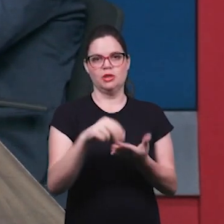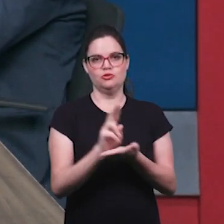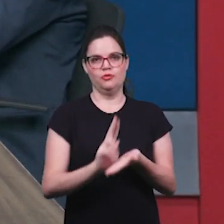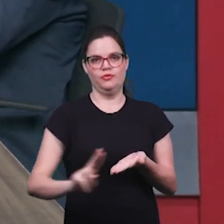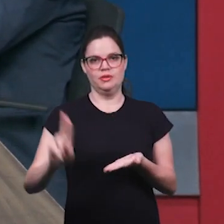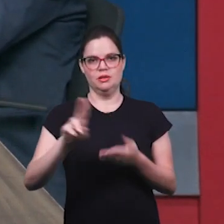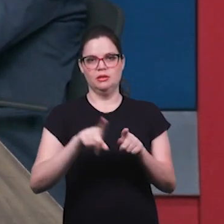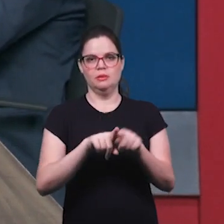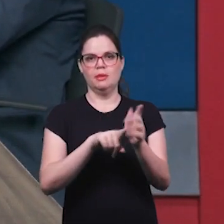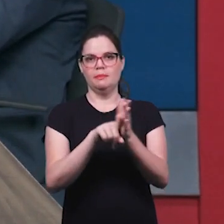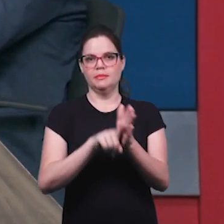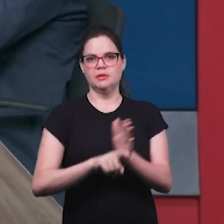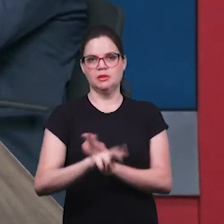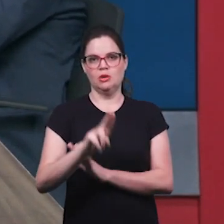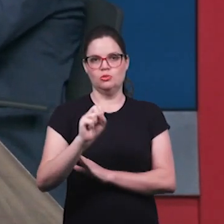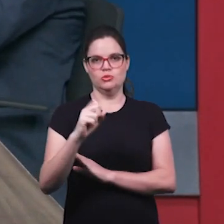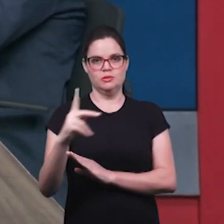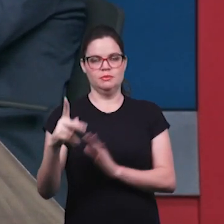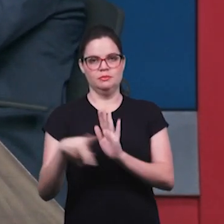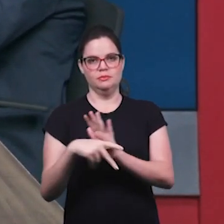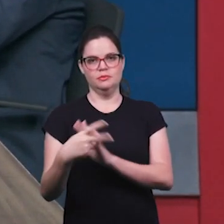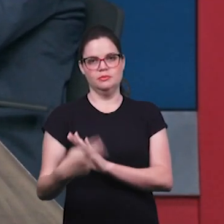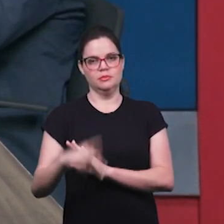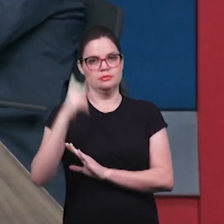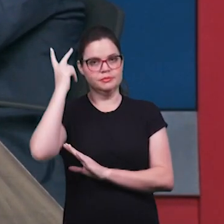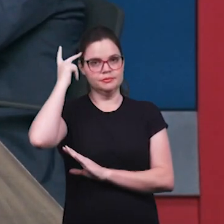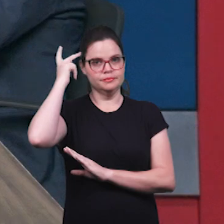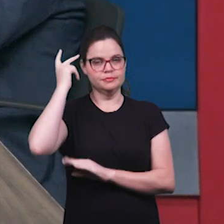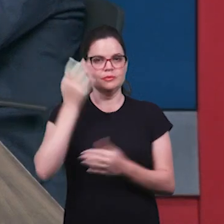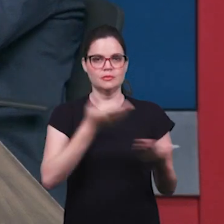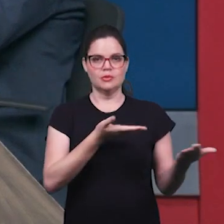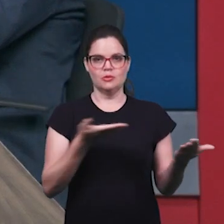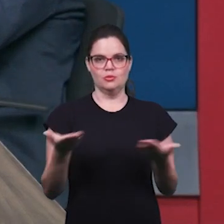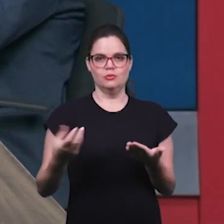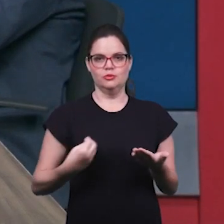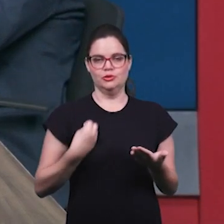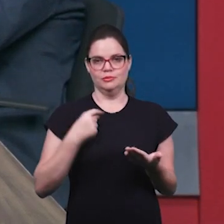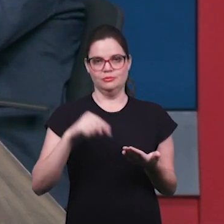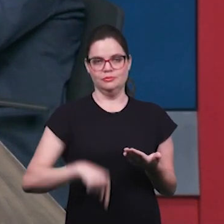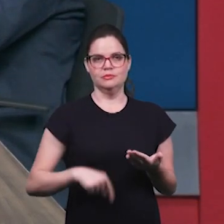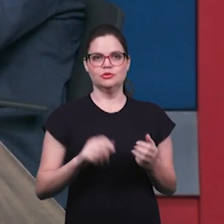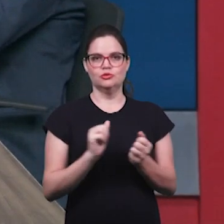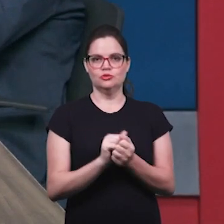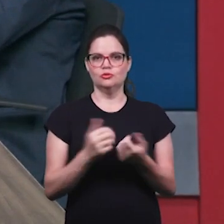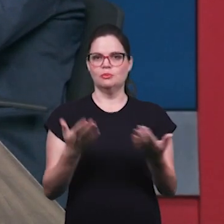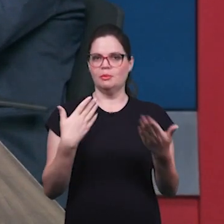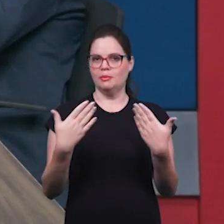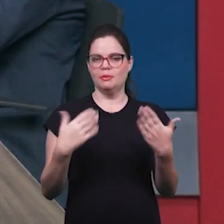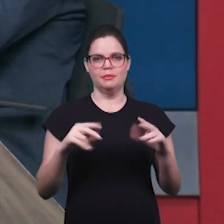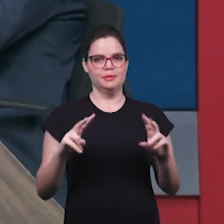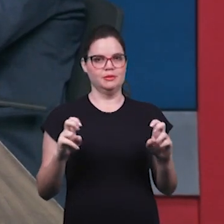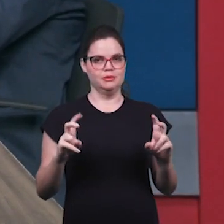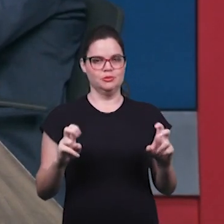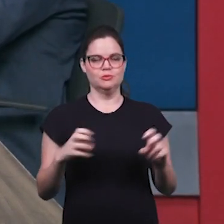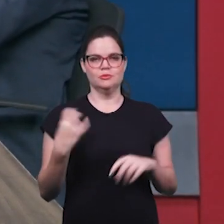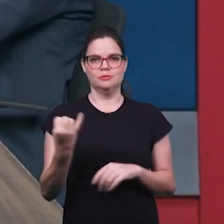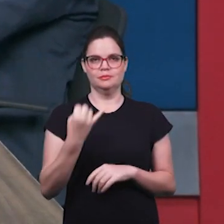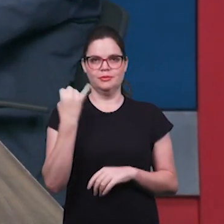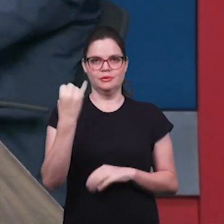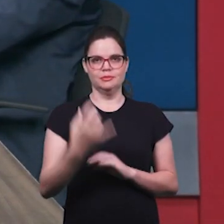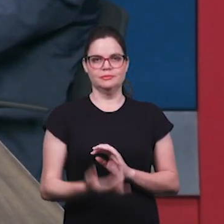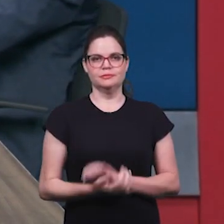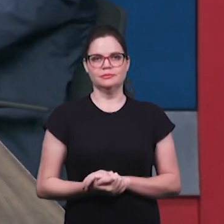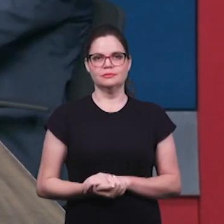pesquisador da USP de Ribeirão Preto. Está aqui conosco hoje para falarmos a respeito desse assunto que é tão